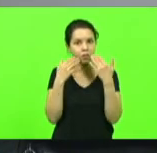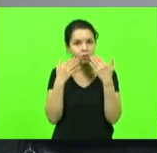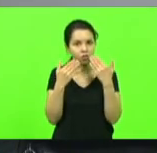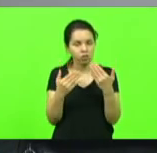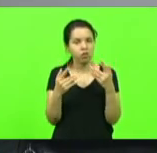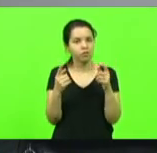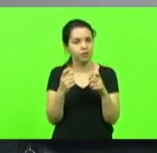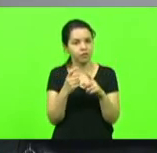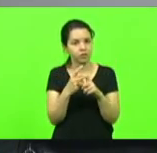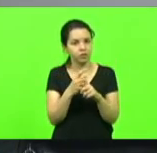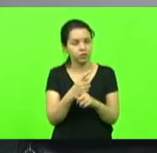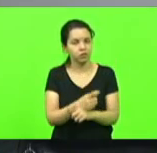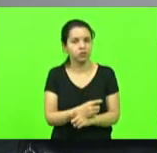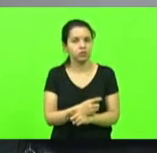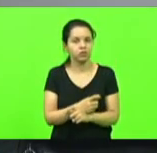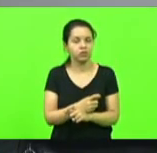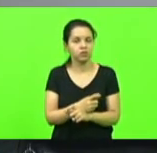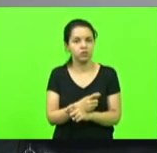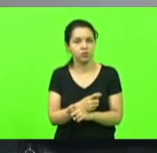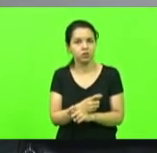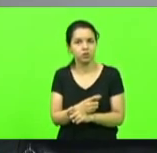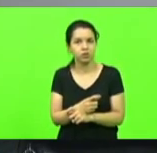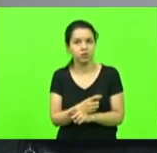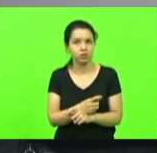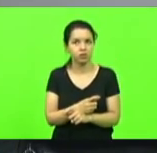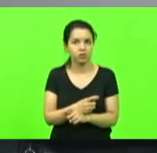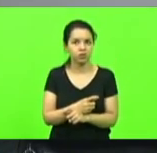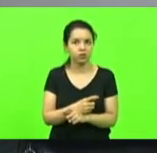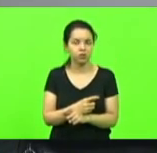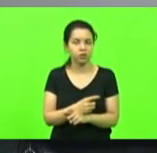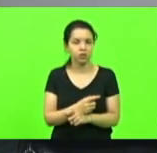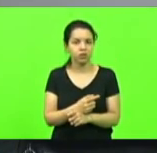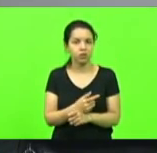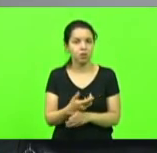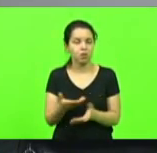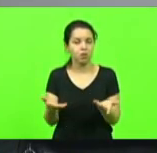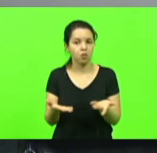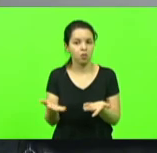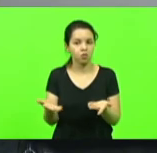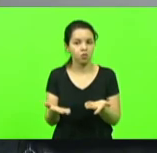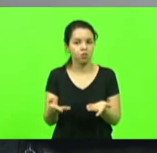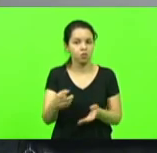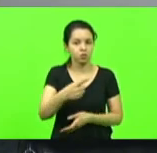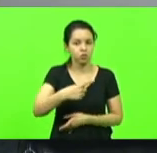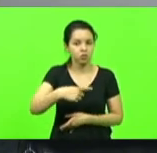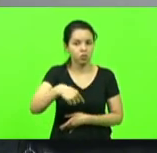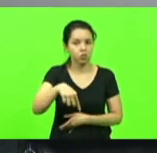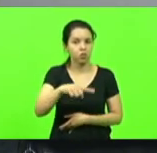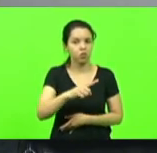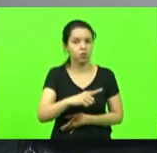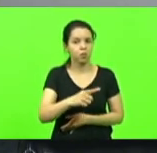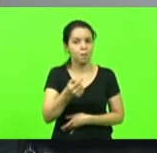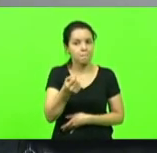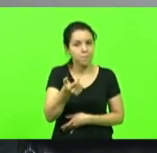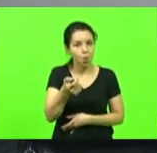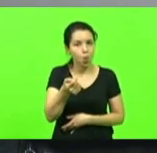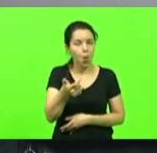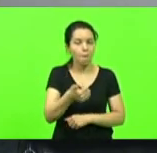dificuldades que estão, né? Que fazem com que nós estejamos com poucos